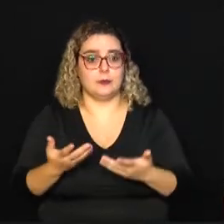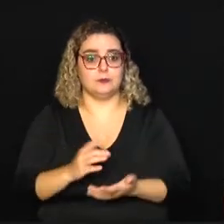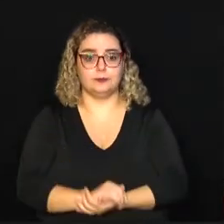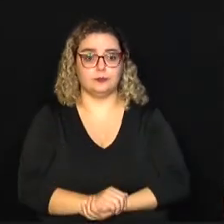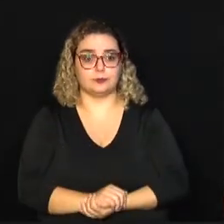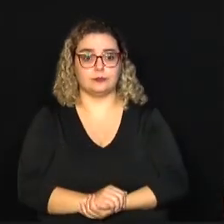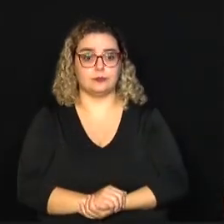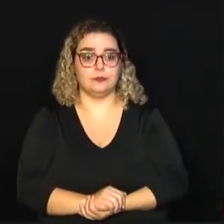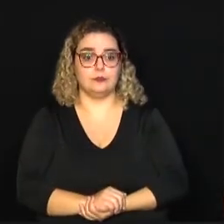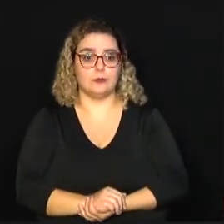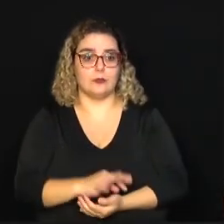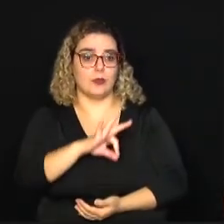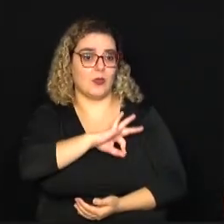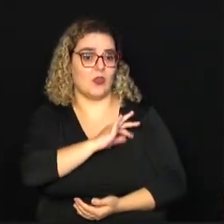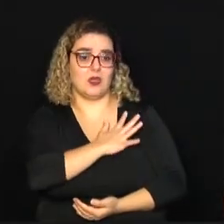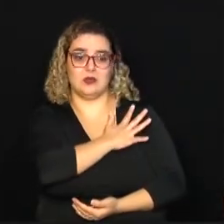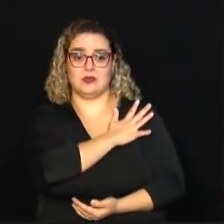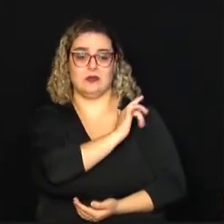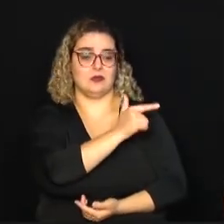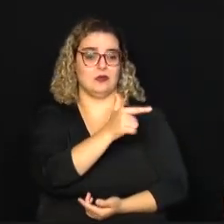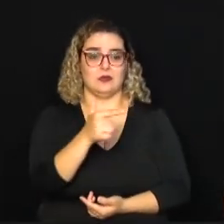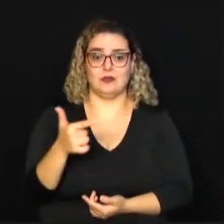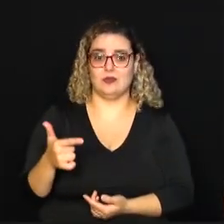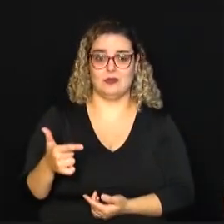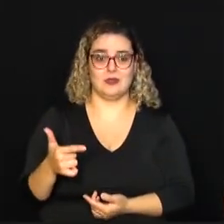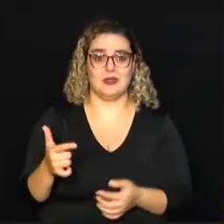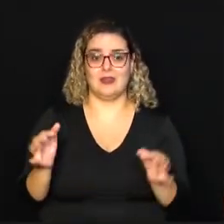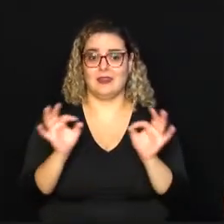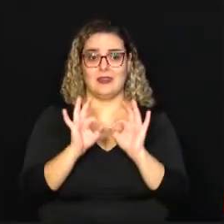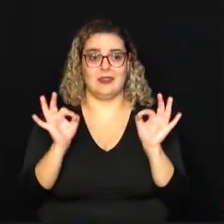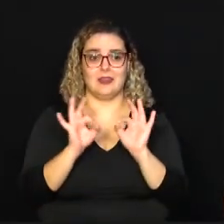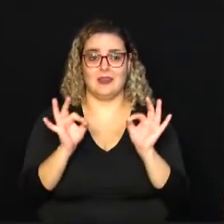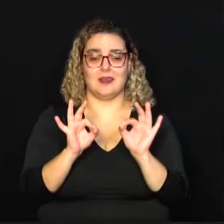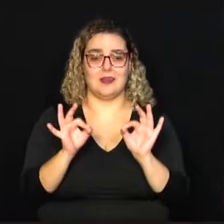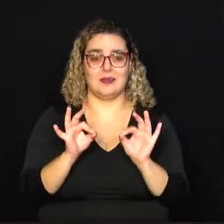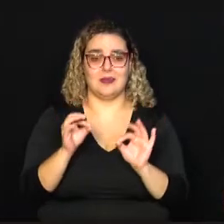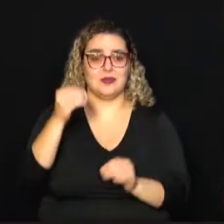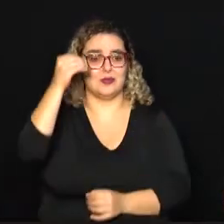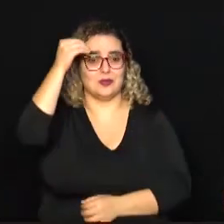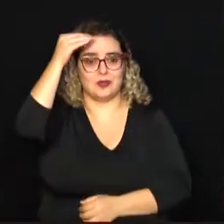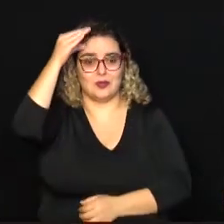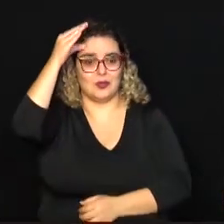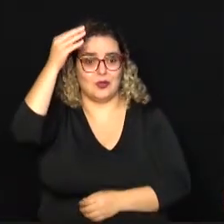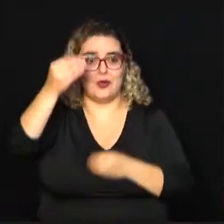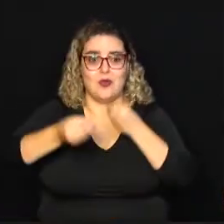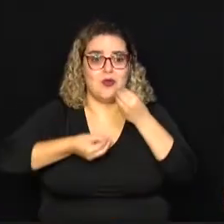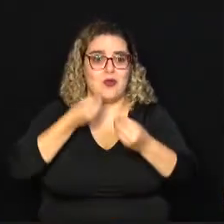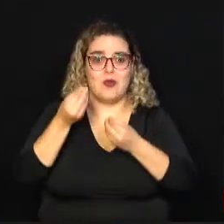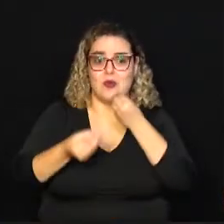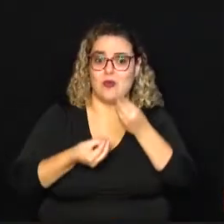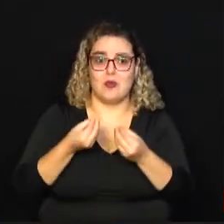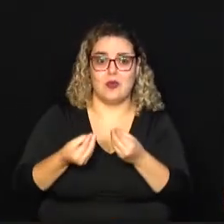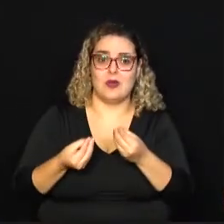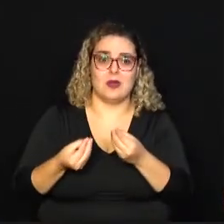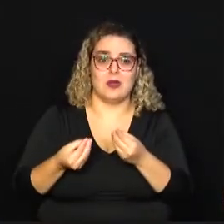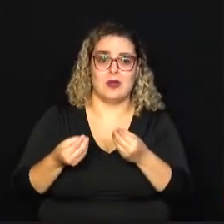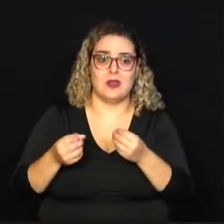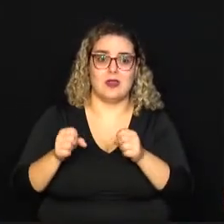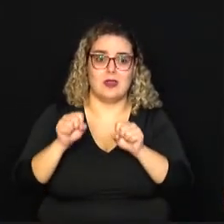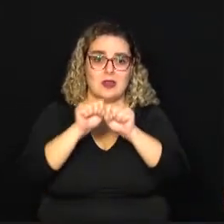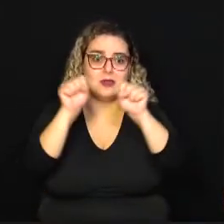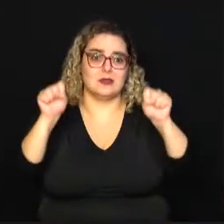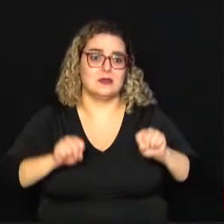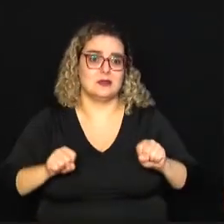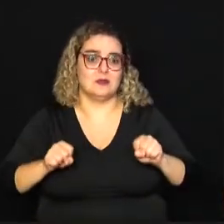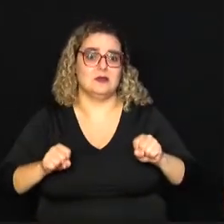um general que não tem nenhuma apropriação sobre o que é de fato a dinâmica do SUS, da saúde. Chegou a ter o desplante de falar que estava